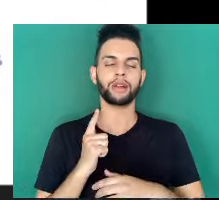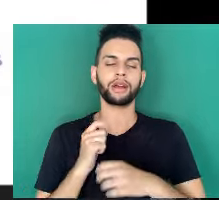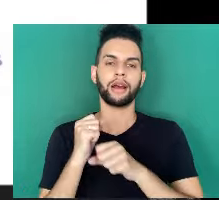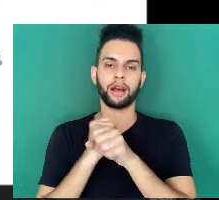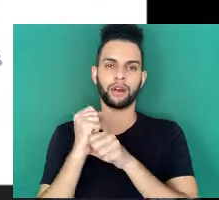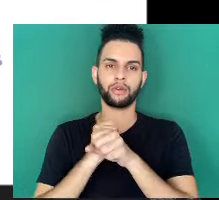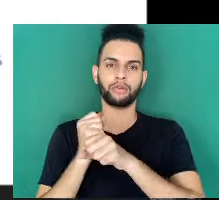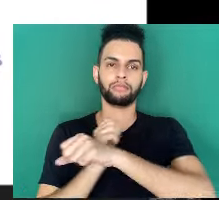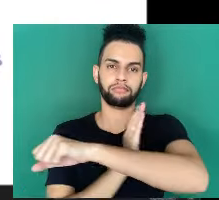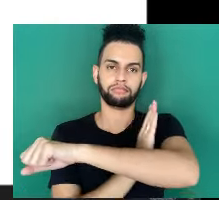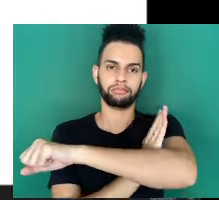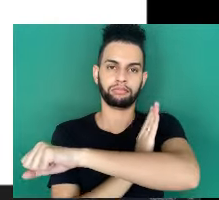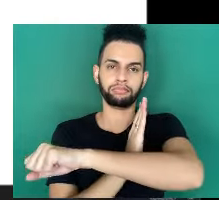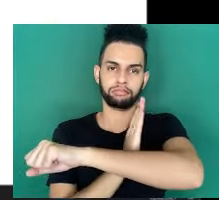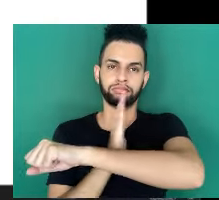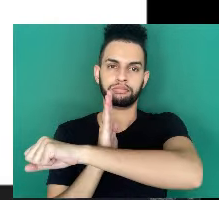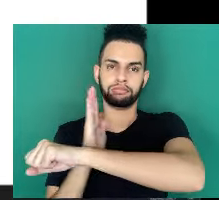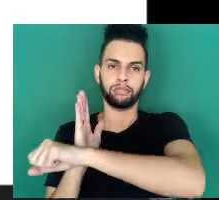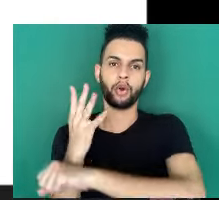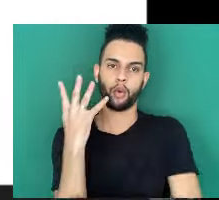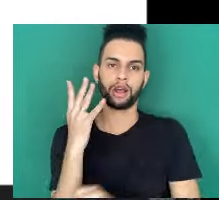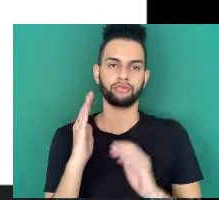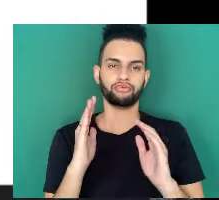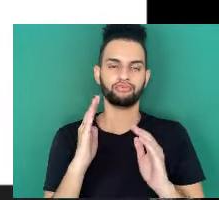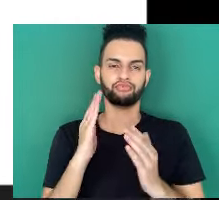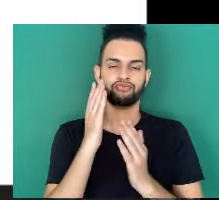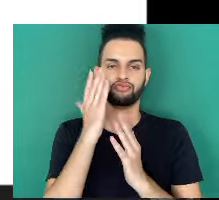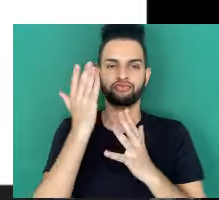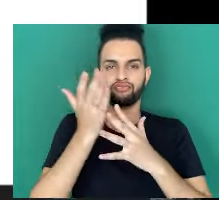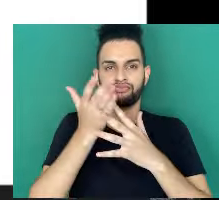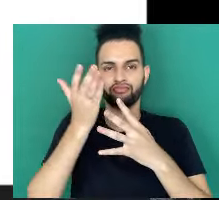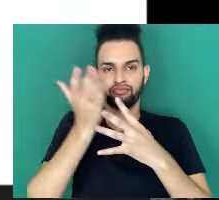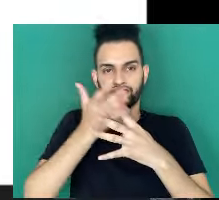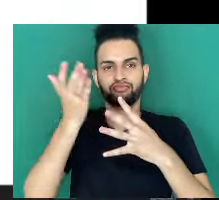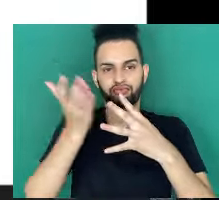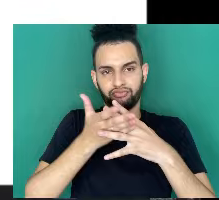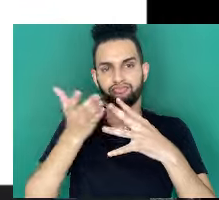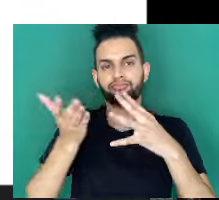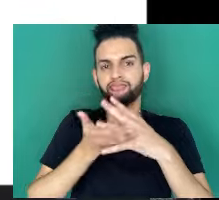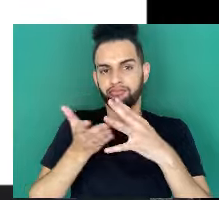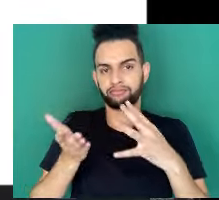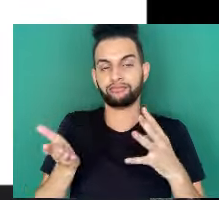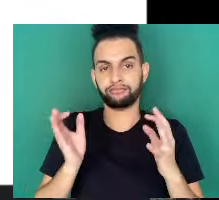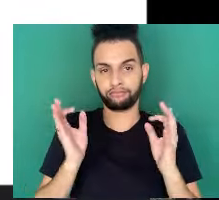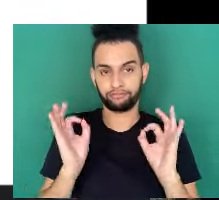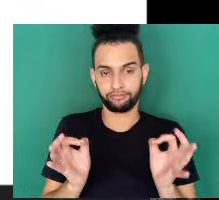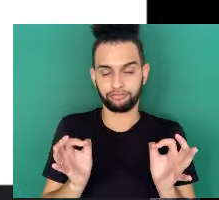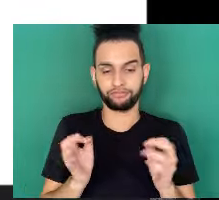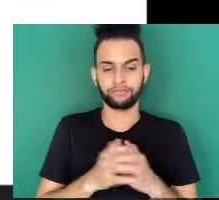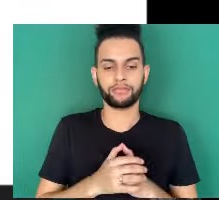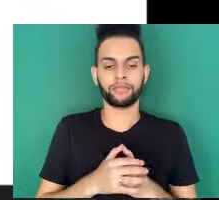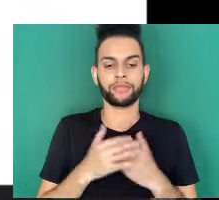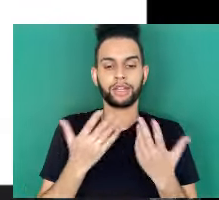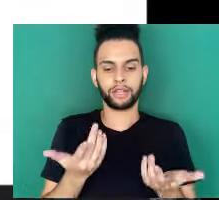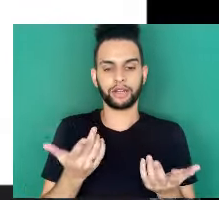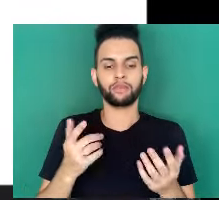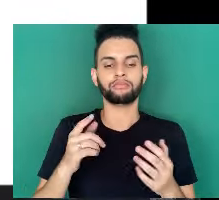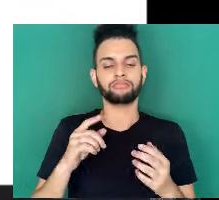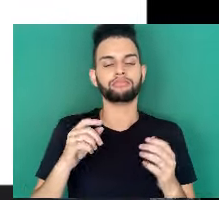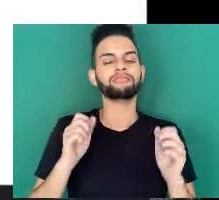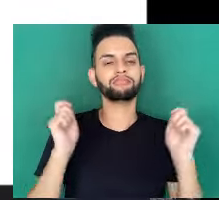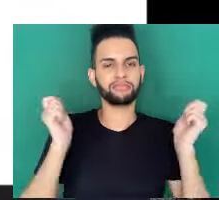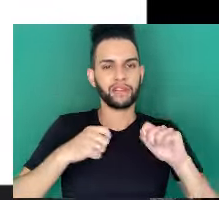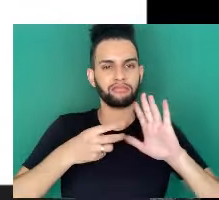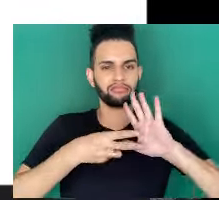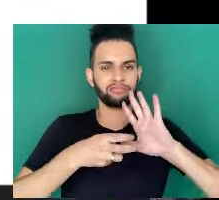períodos. Né? Então, aqui isso dá 2,25, aqui isso